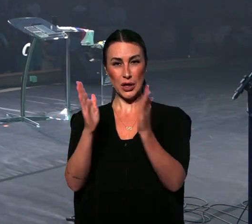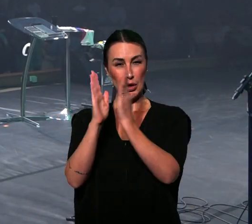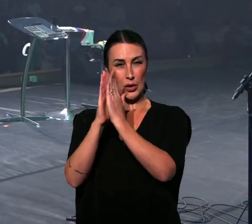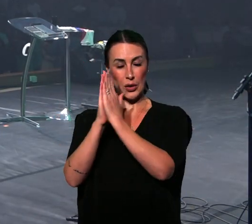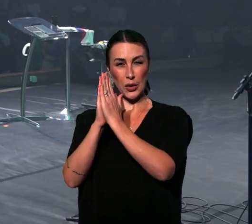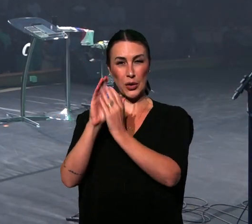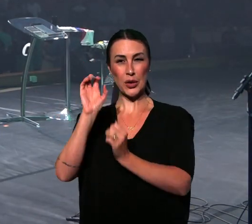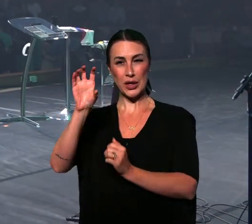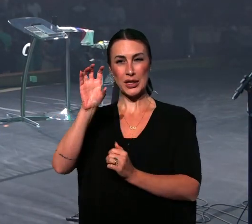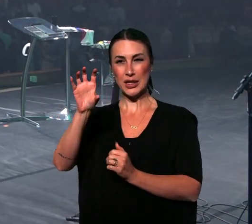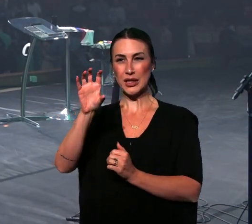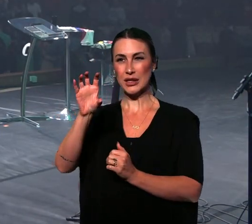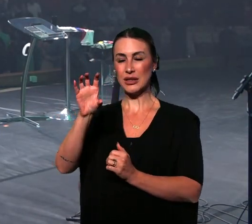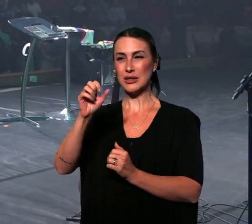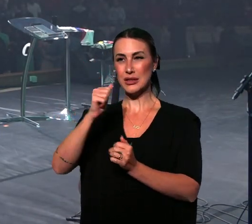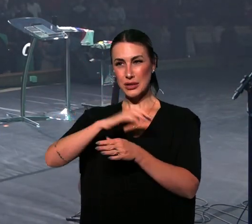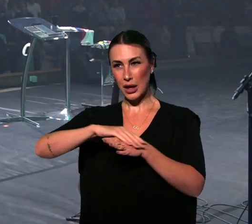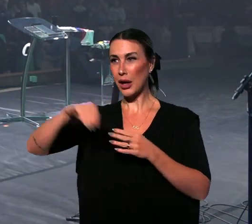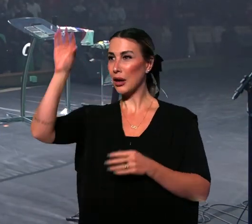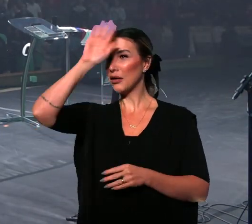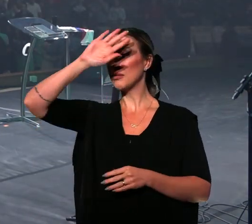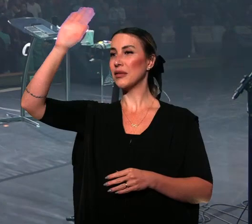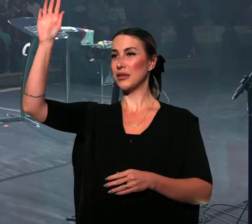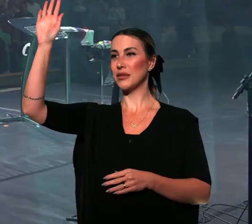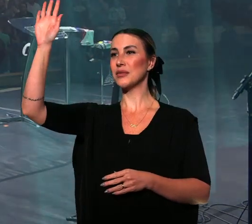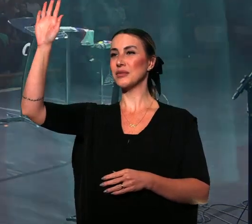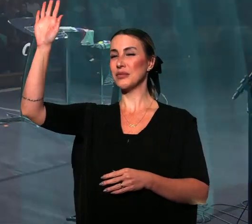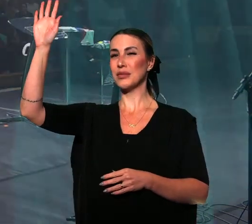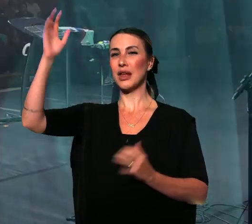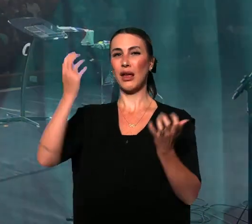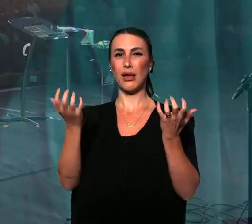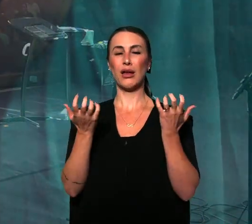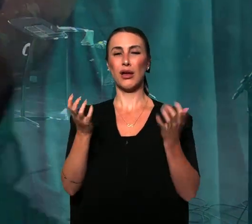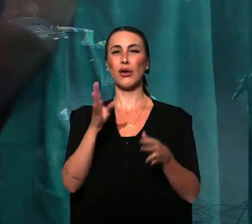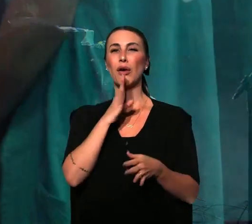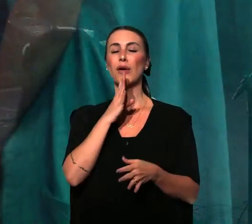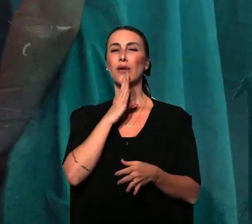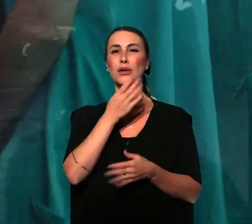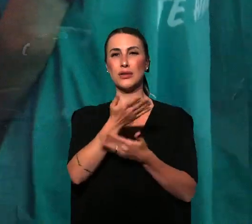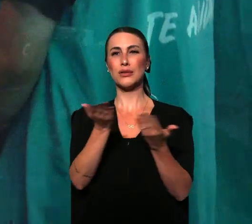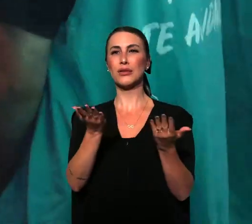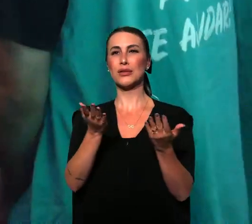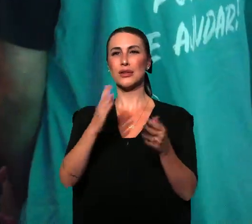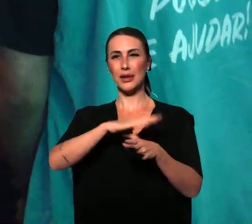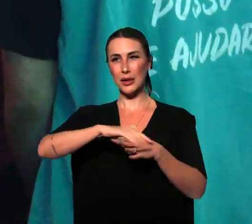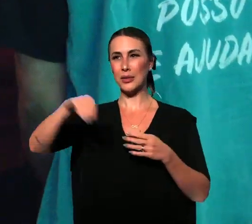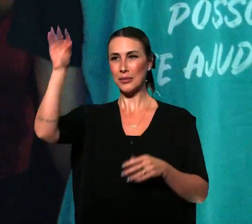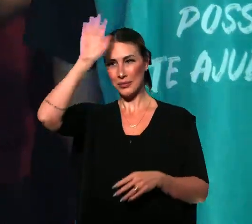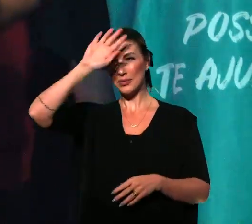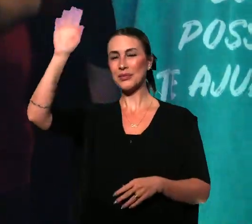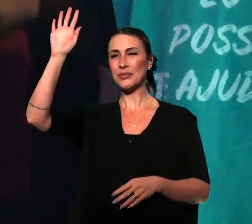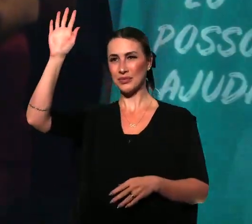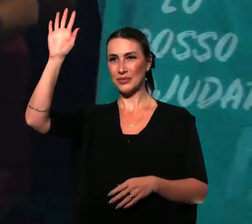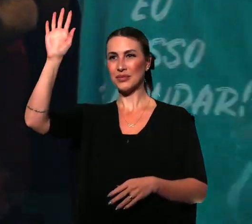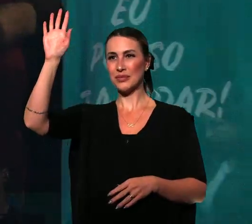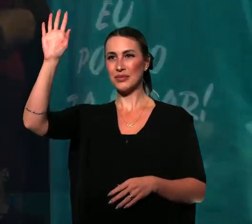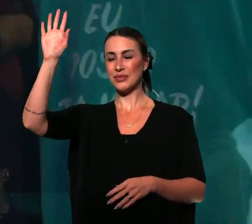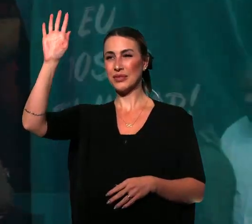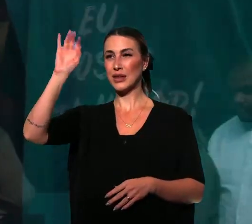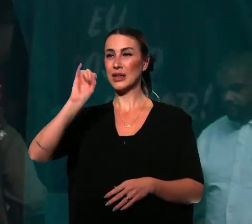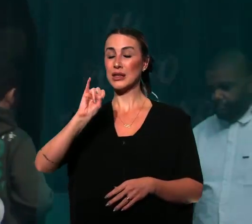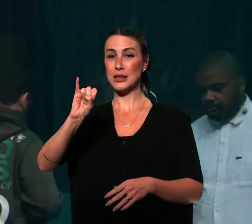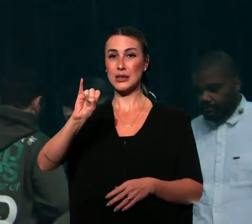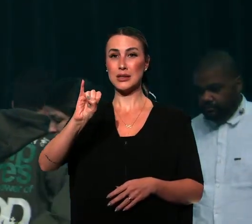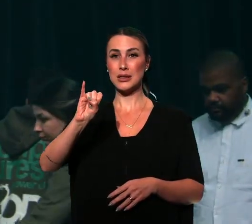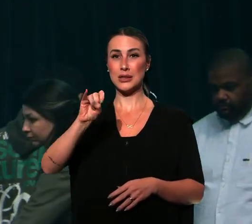está. Amém, amém do lado, tem mais gente, amém, amém, amém, amém, amém ali em cima. Se você fez essa oração, eu